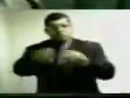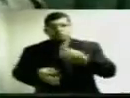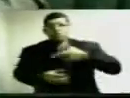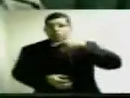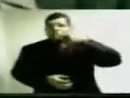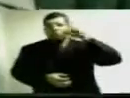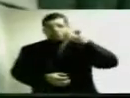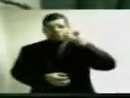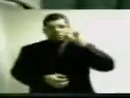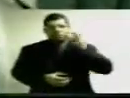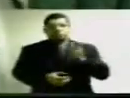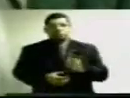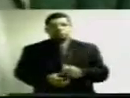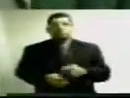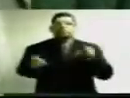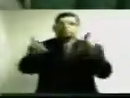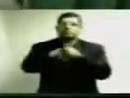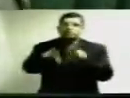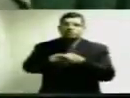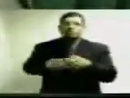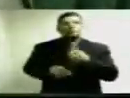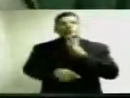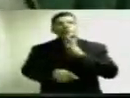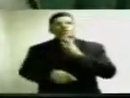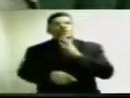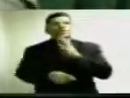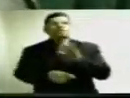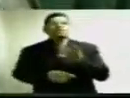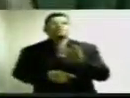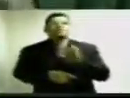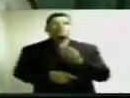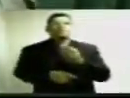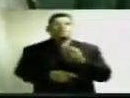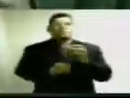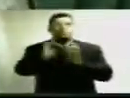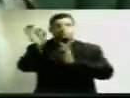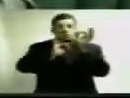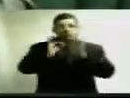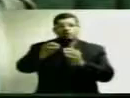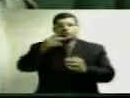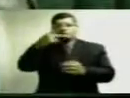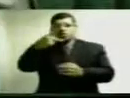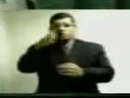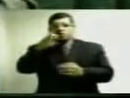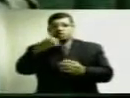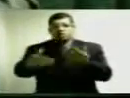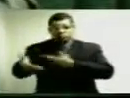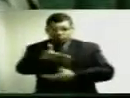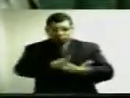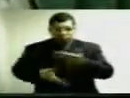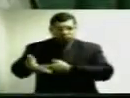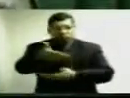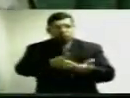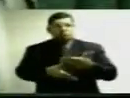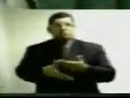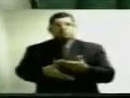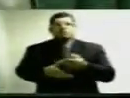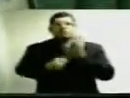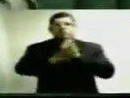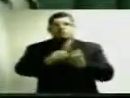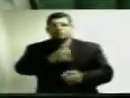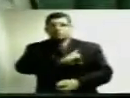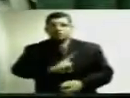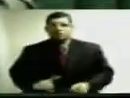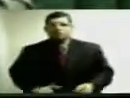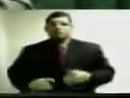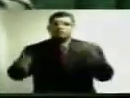Justiça ontem. Também tomando conhecimento do modelo da PEC que tramita na Câmara